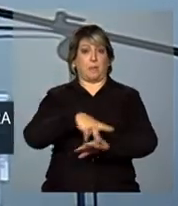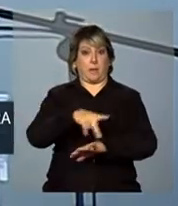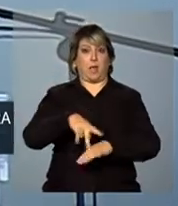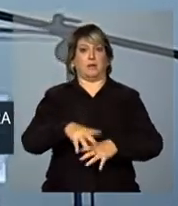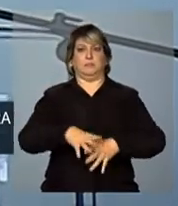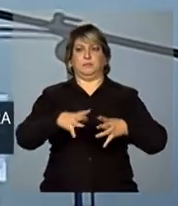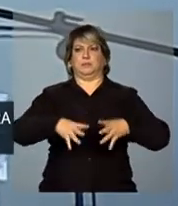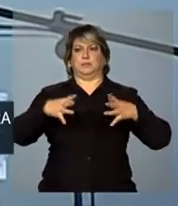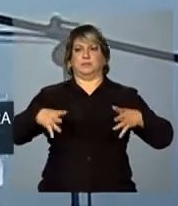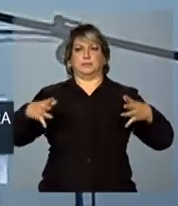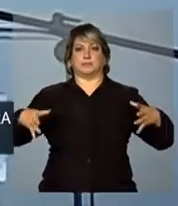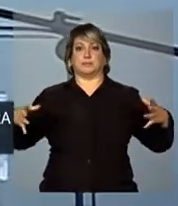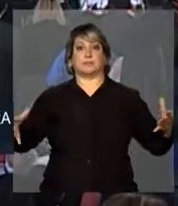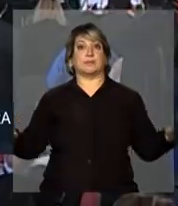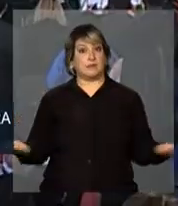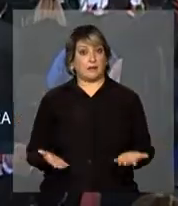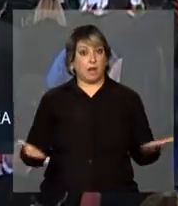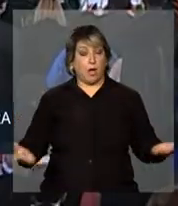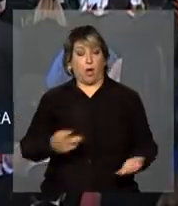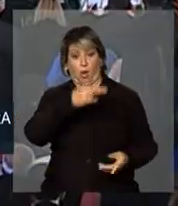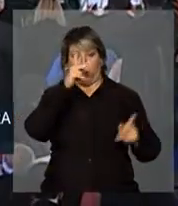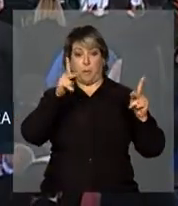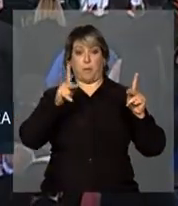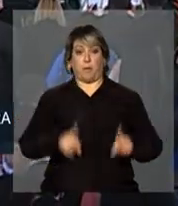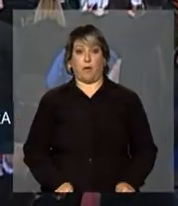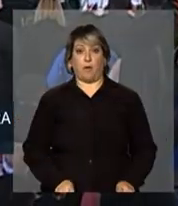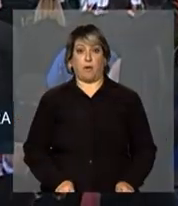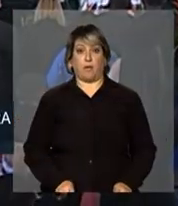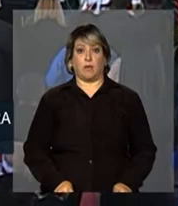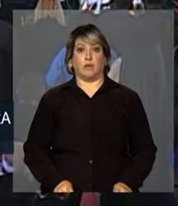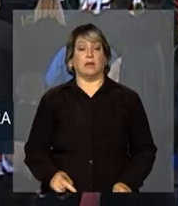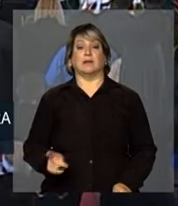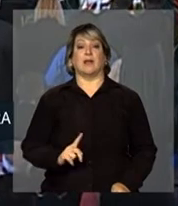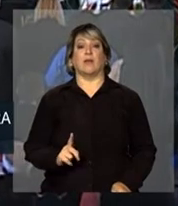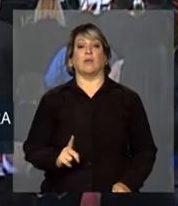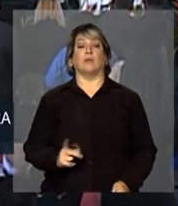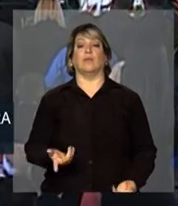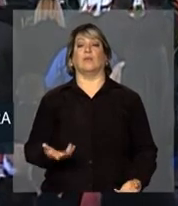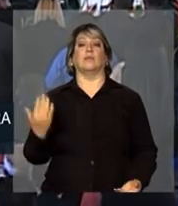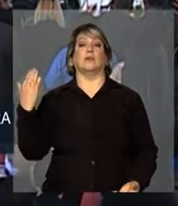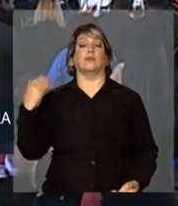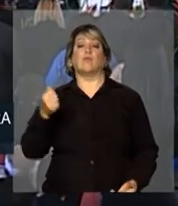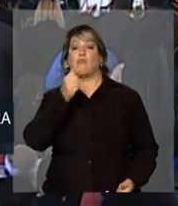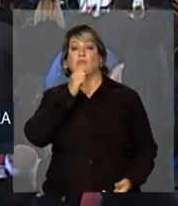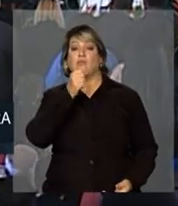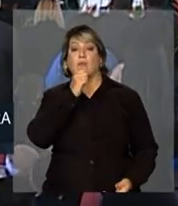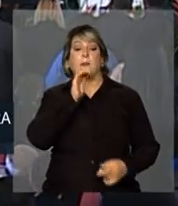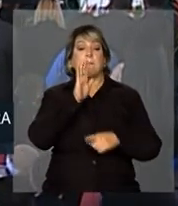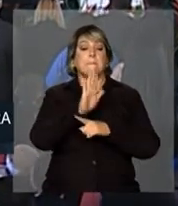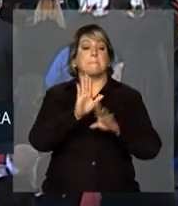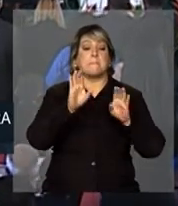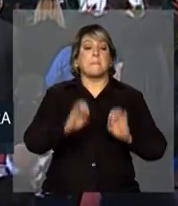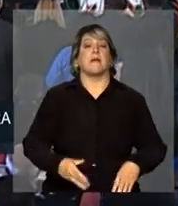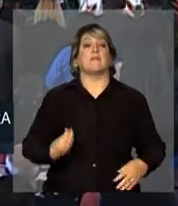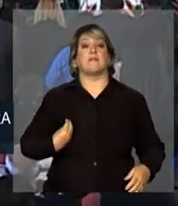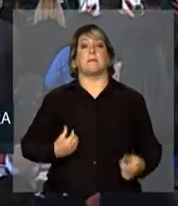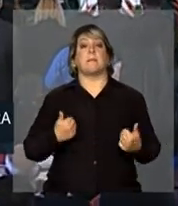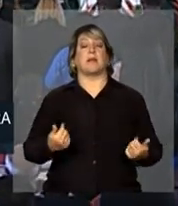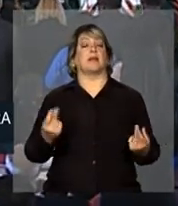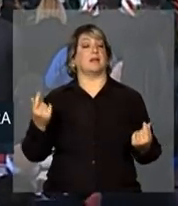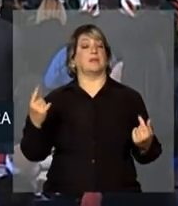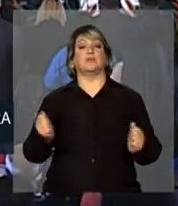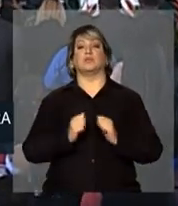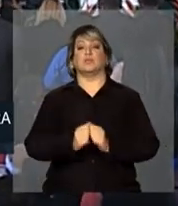crescia, agora o povo não crescia junto. A renda do trabalho não